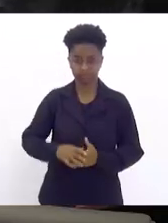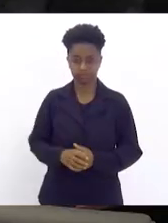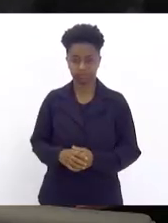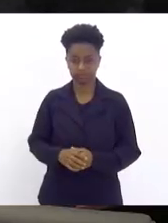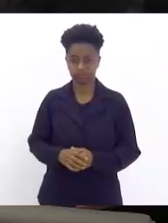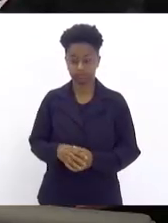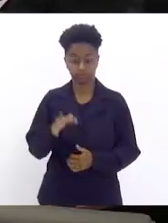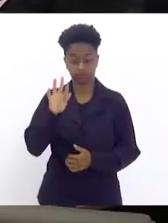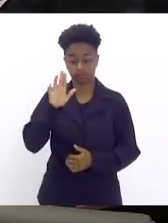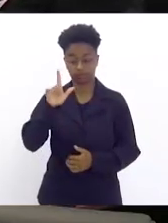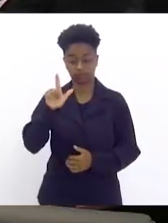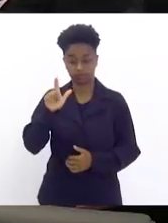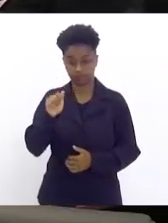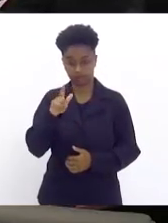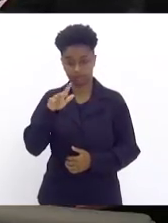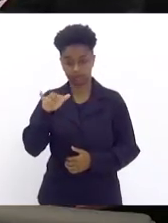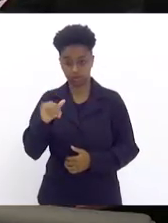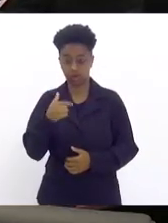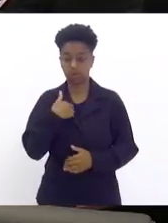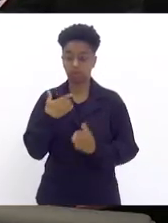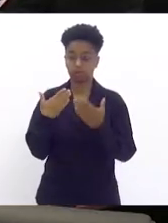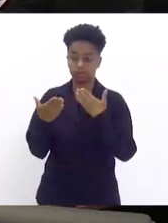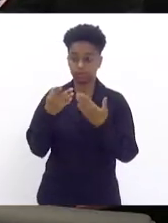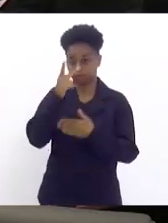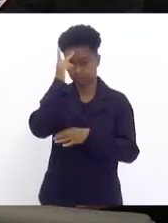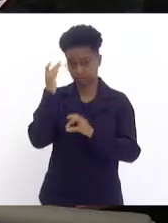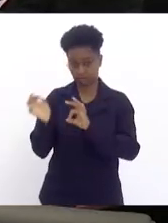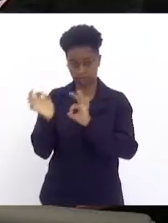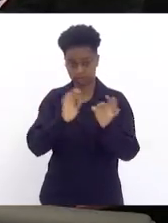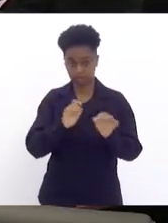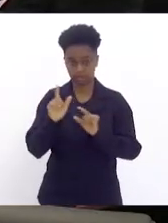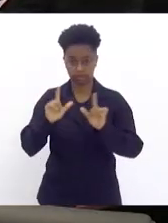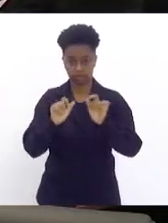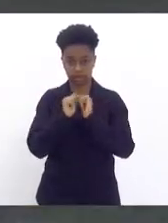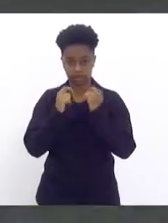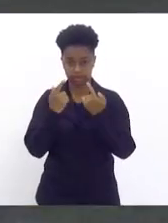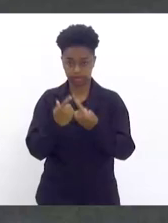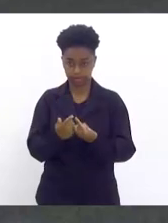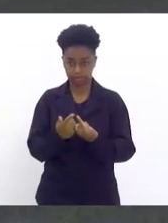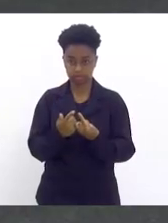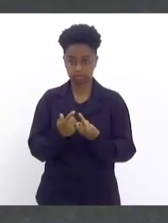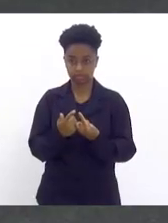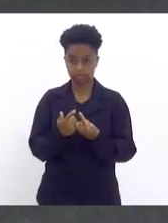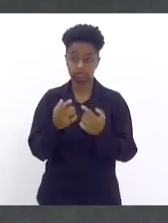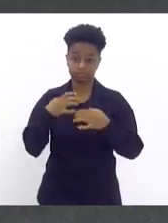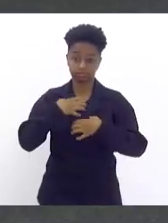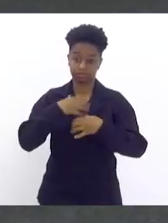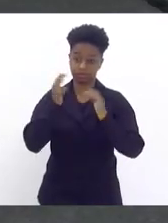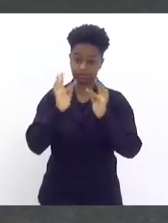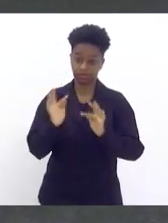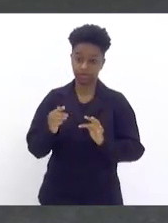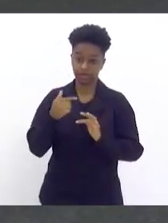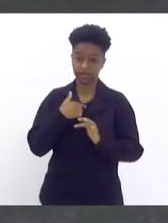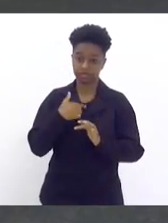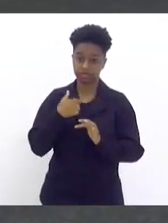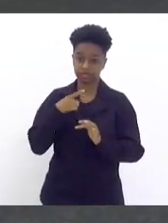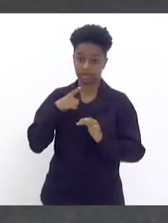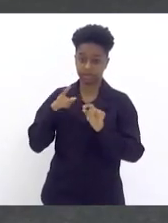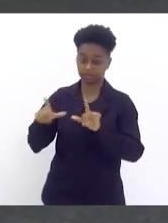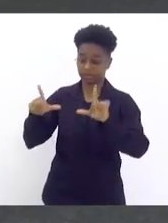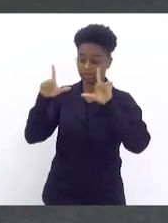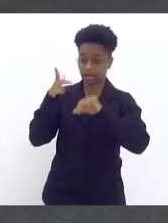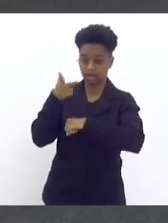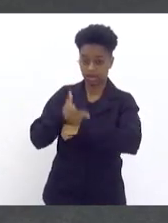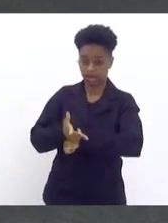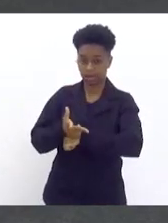é primeiro dialogar com quem tá nos assistindo pela TV alerj felizmente a câmera tava aberta quando me aproximei do microfone e